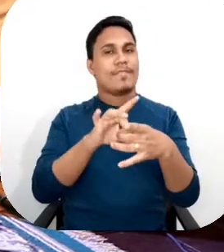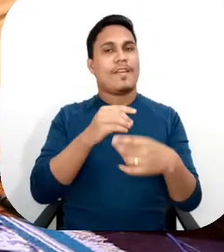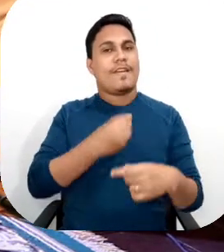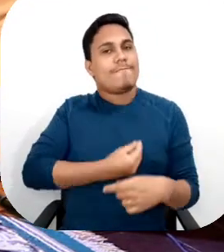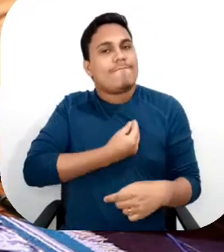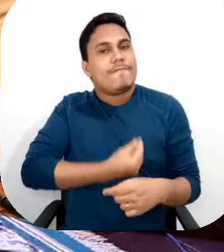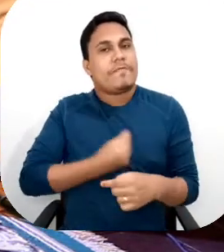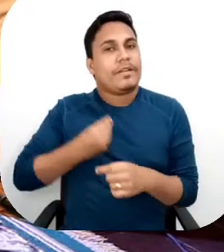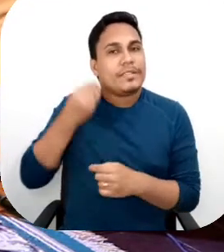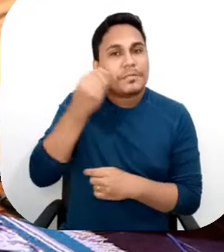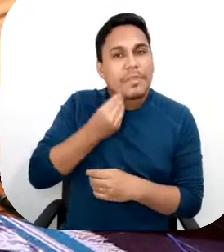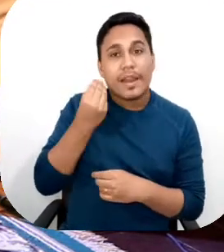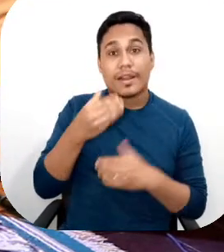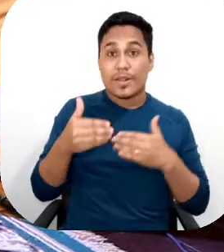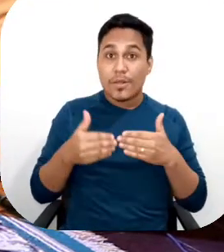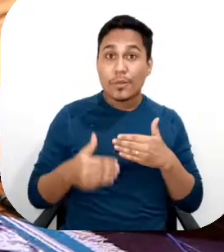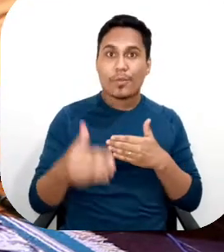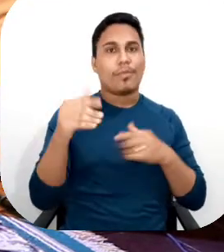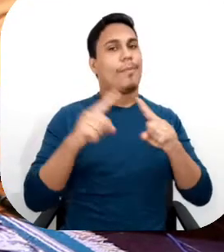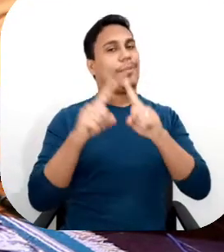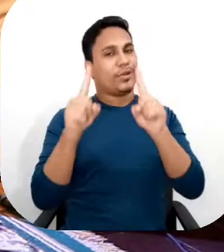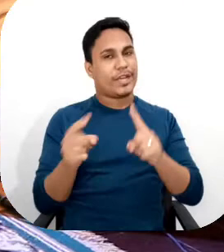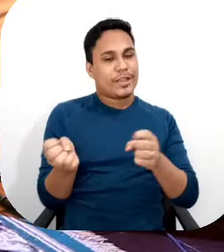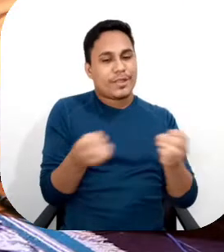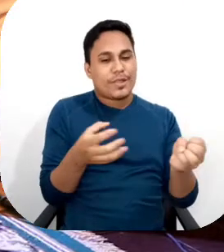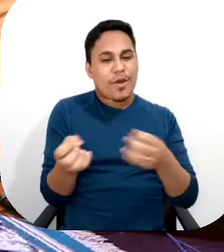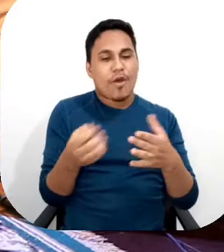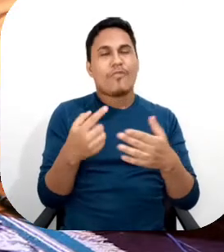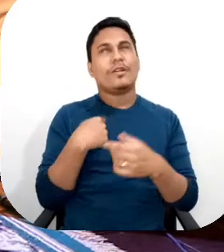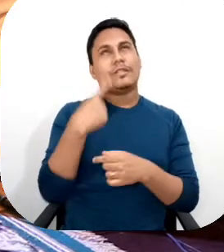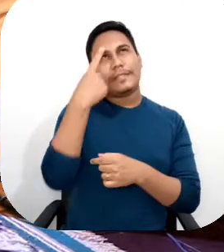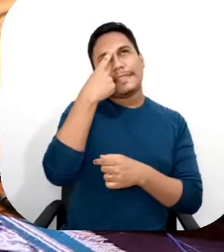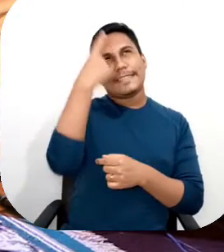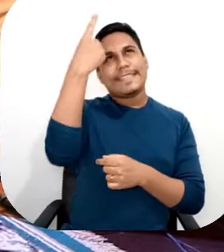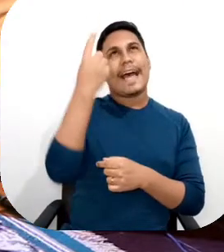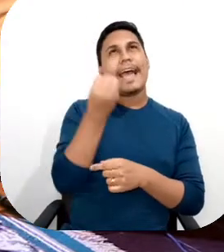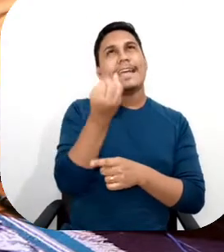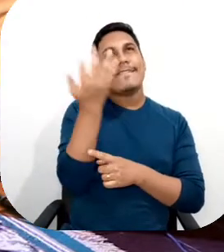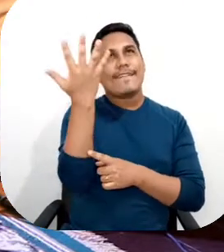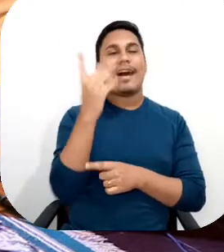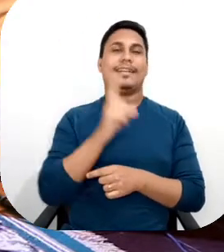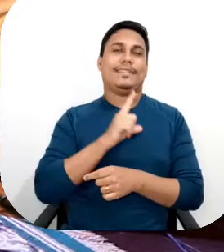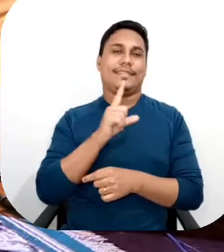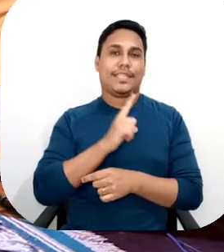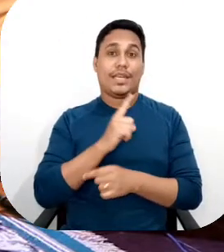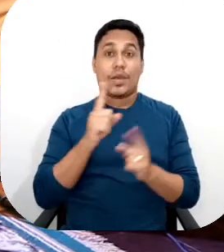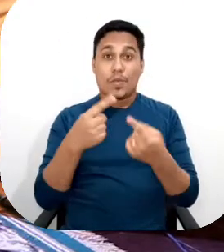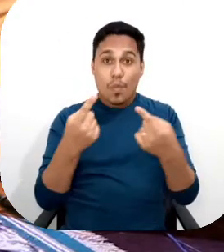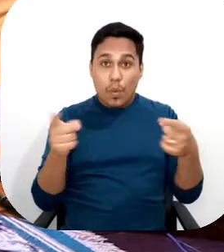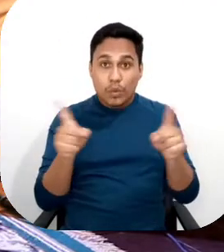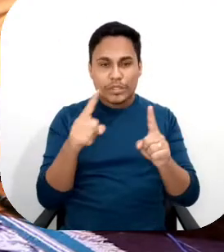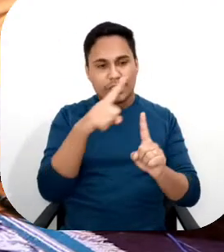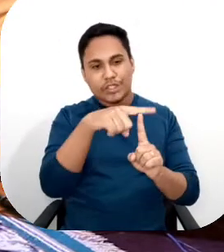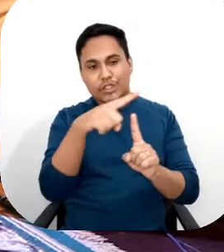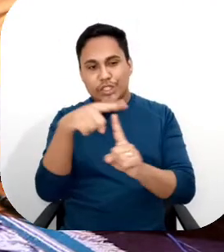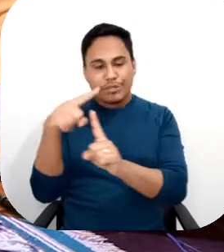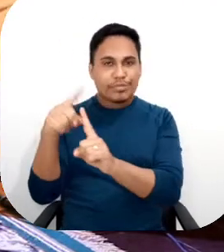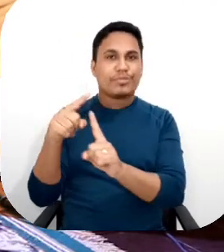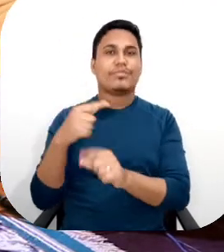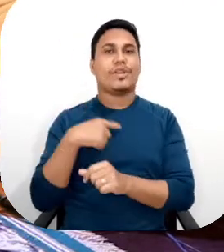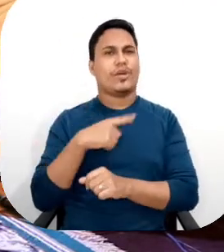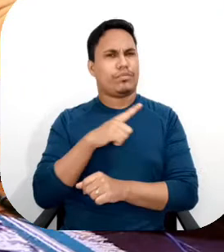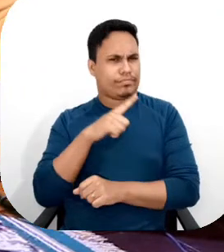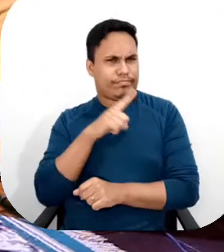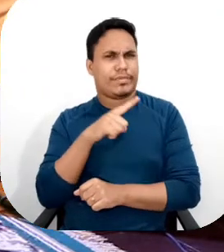próximos projetos eu vou explorar outras vertentes. Eu tenho uma diversidade musical muito grande que me acompanha em toda a